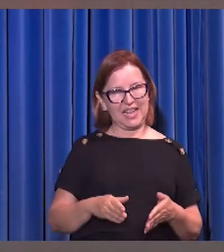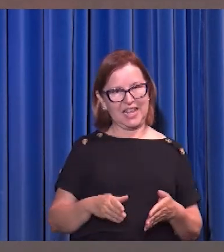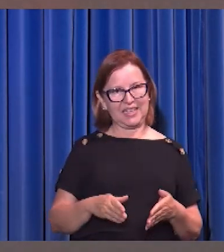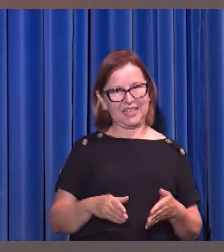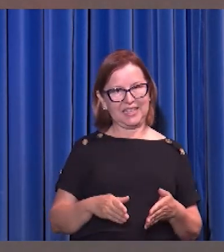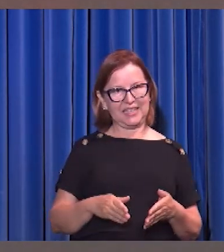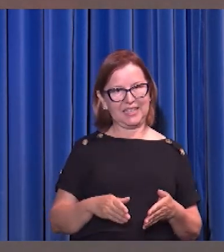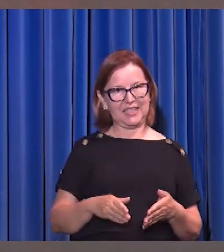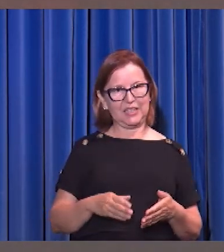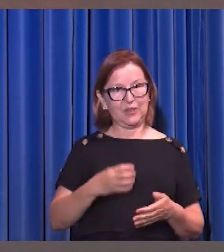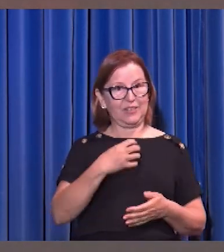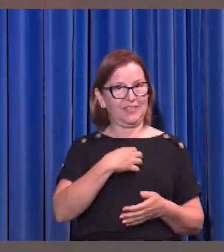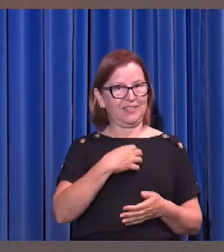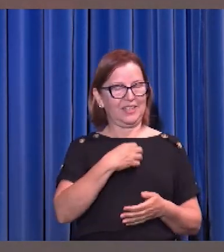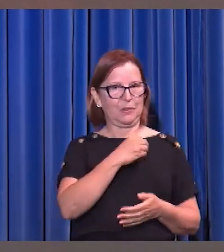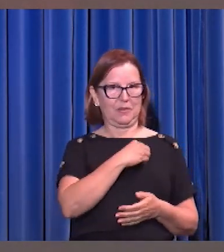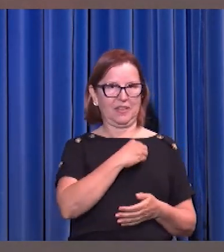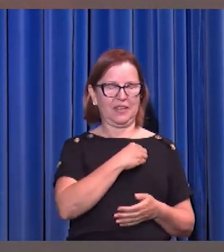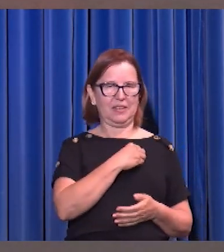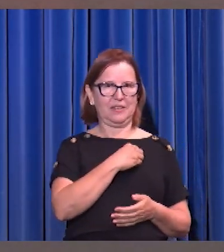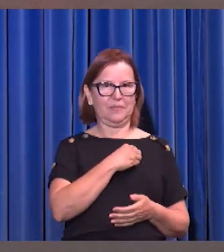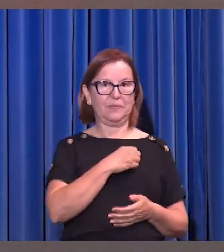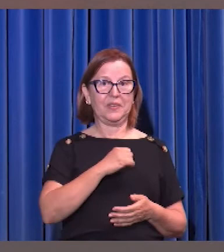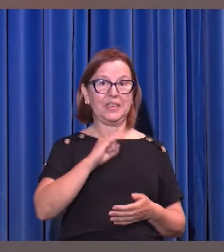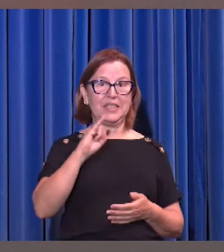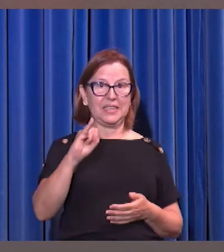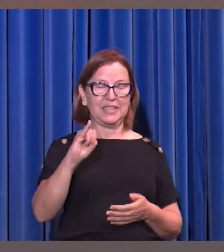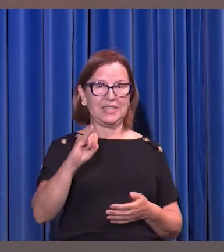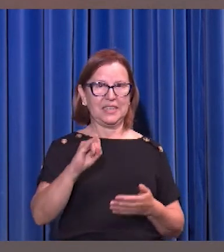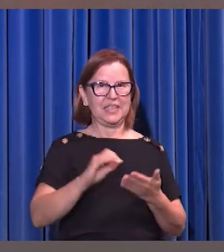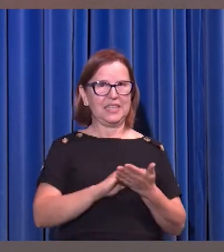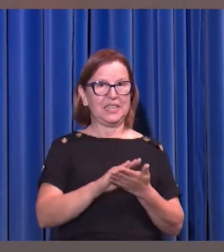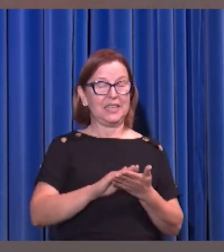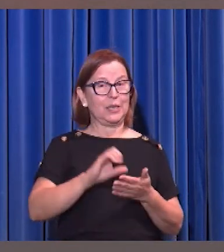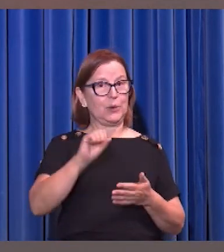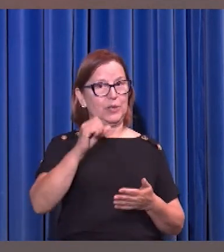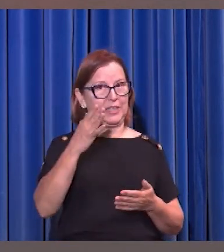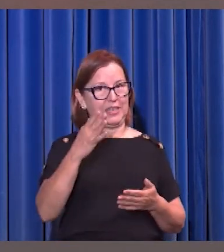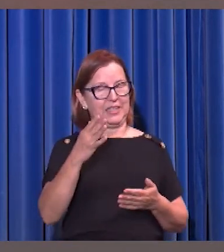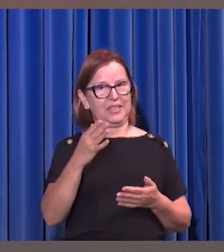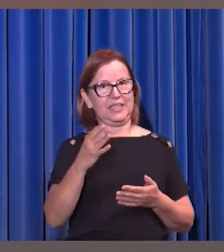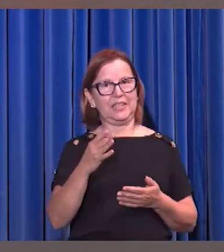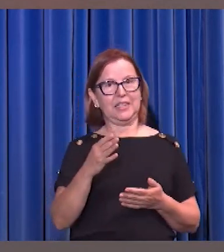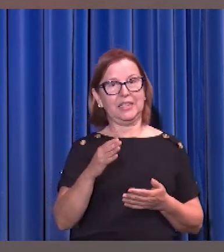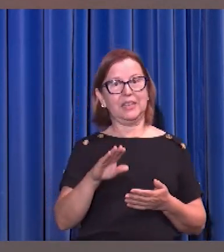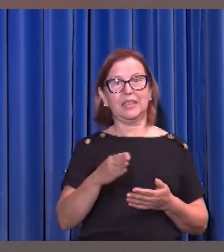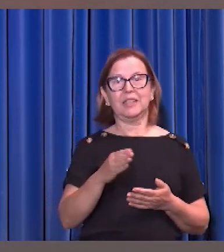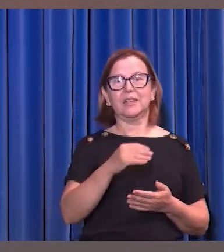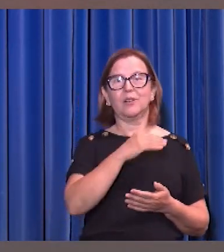pecado. Se nada acontecer a esse ser humano, ele morrerá